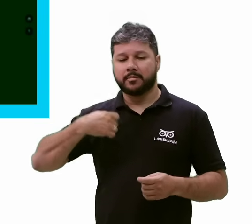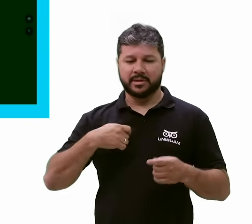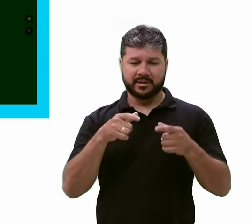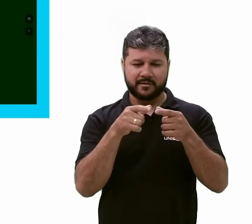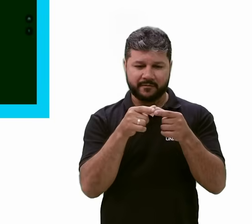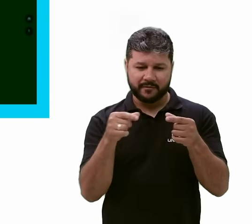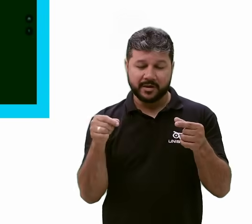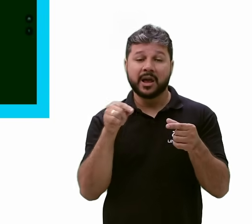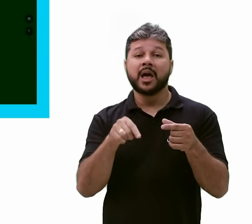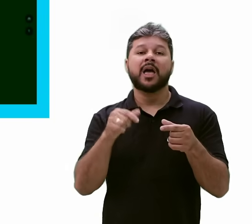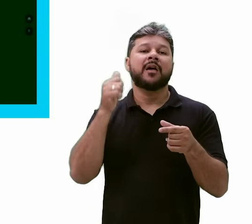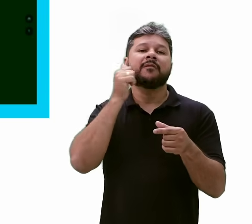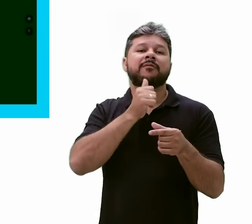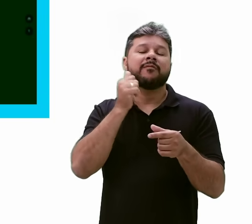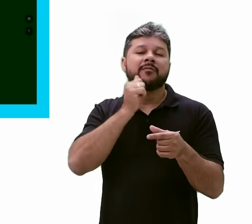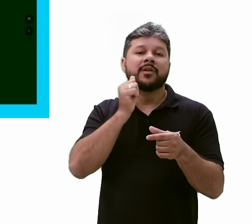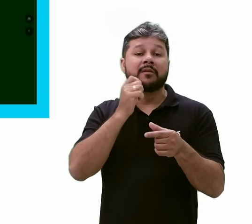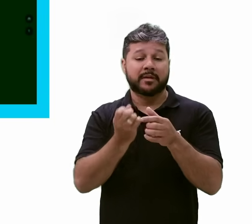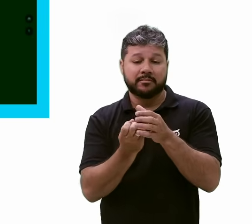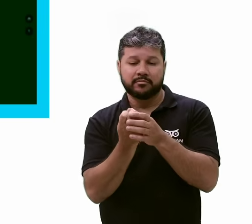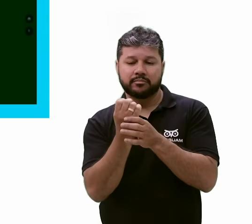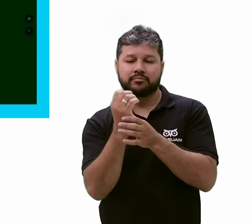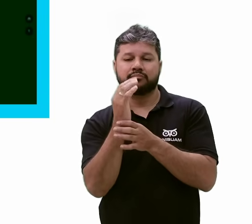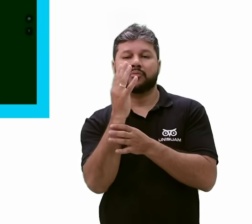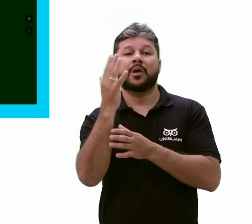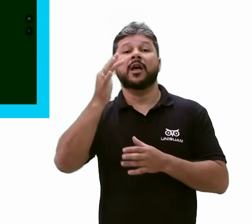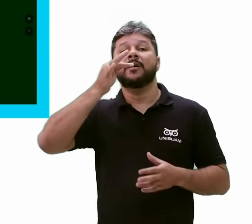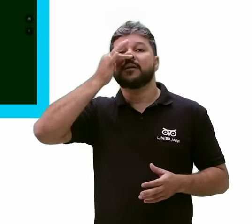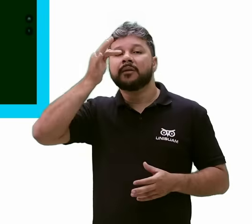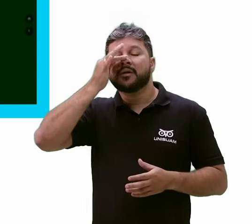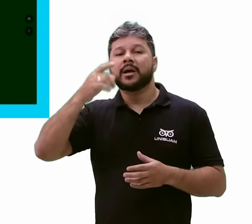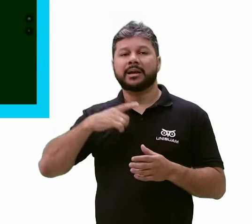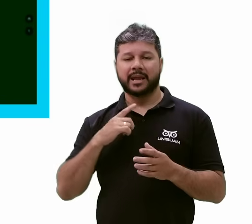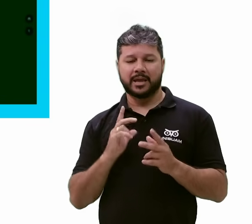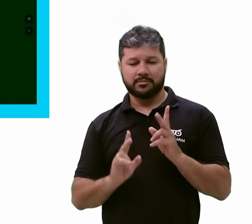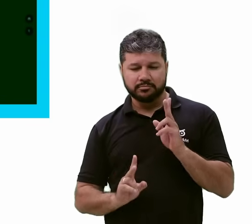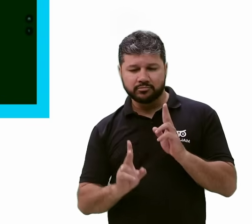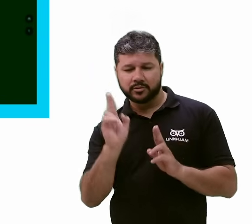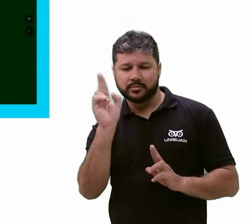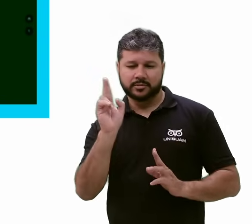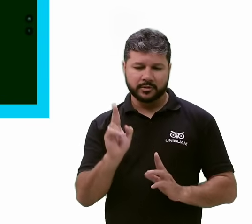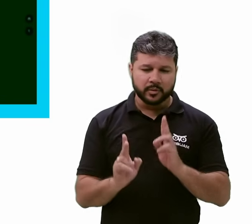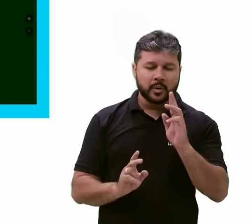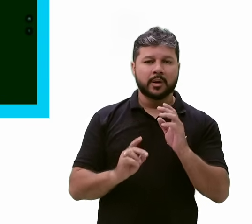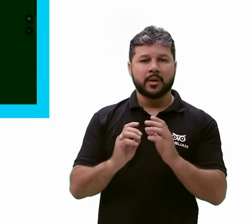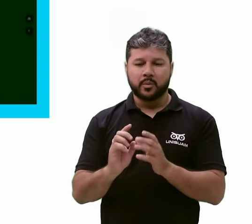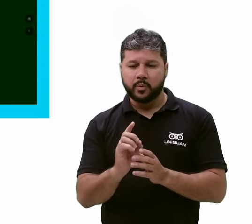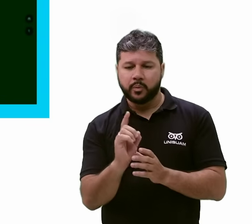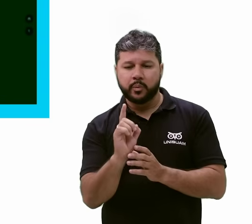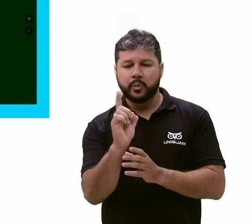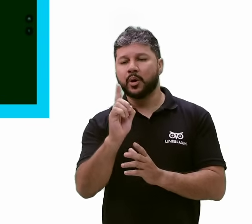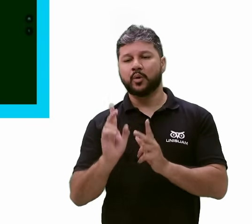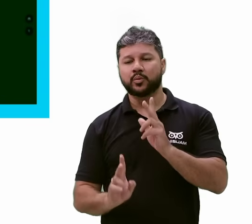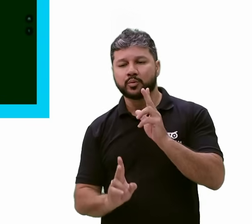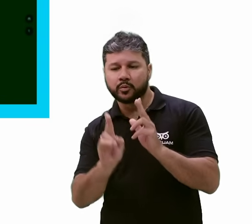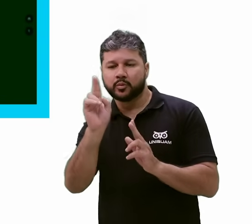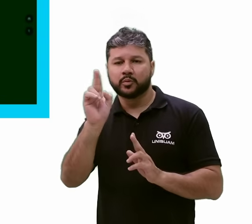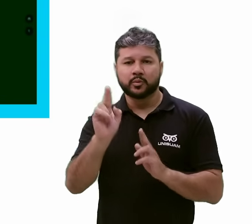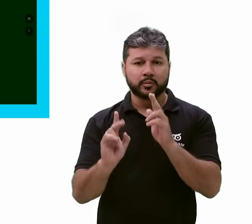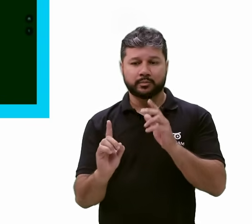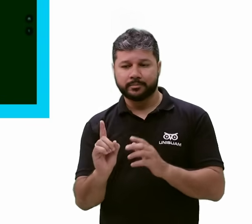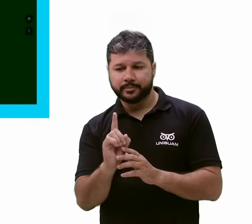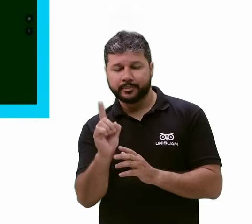planta fêmea que vá produzir uma flor. Então, existe uma poda ao longo, né, do crescimento dela, para que